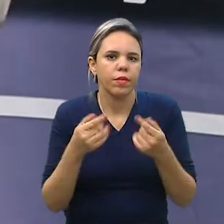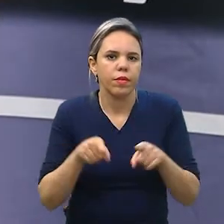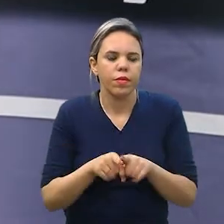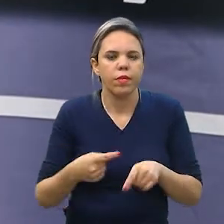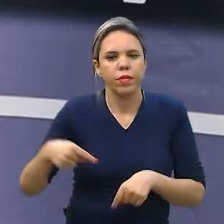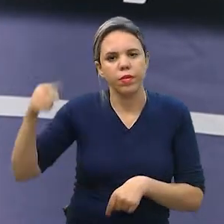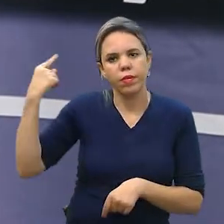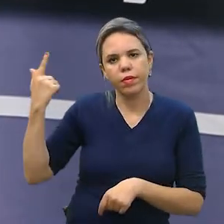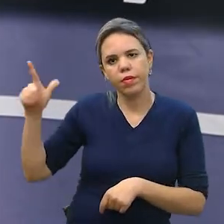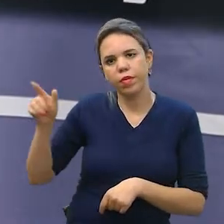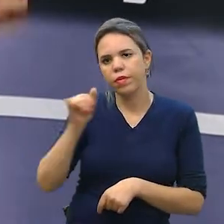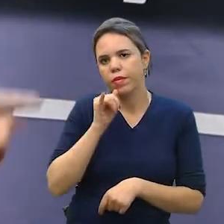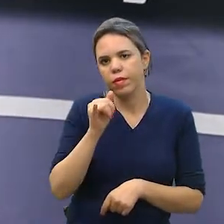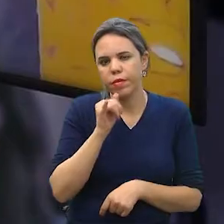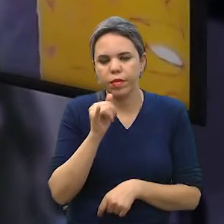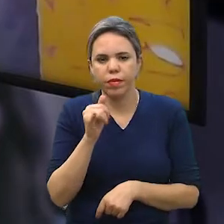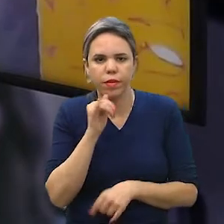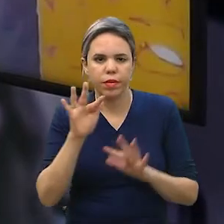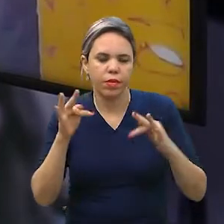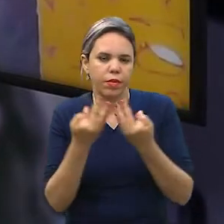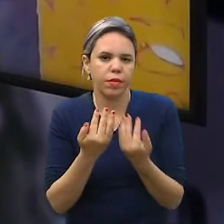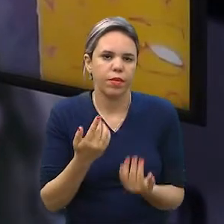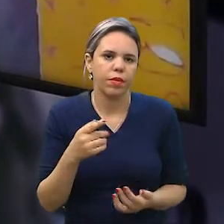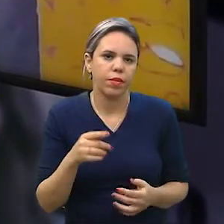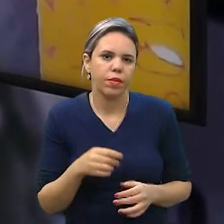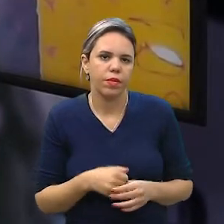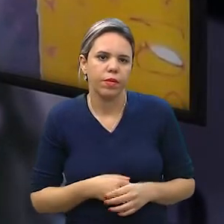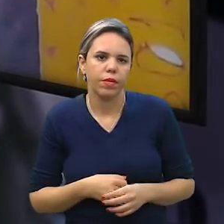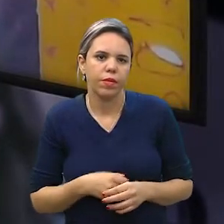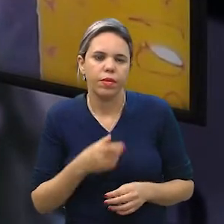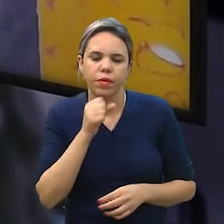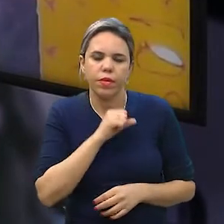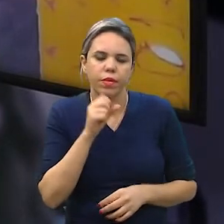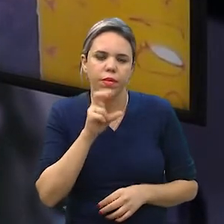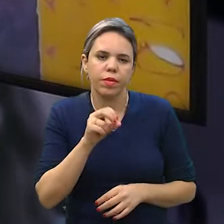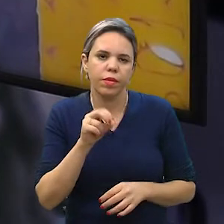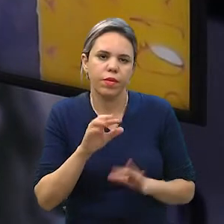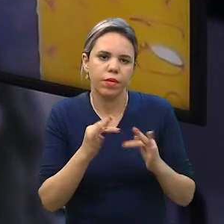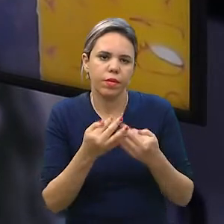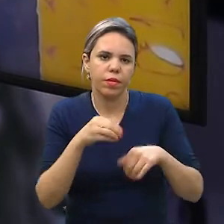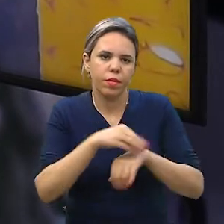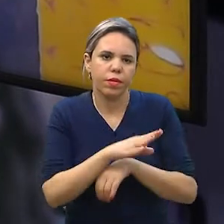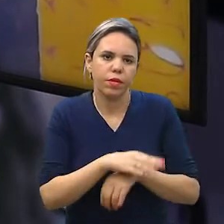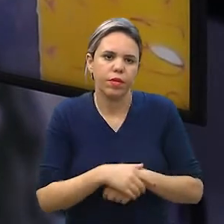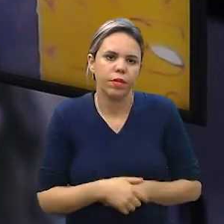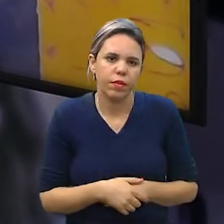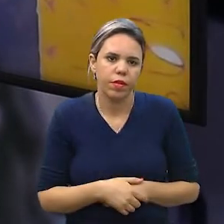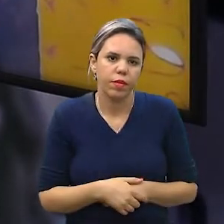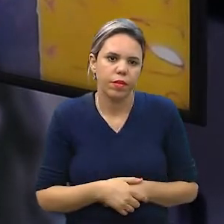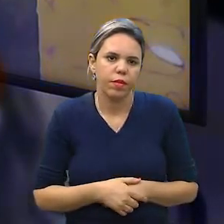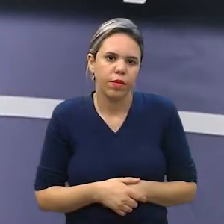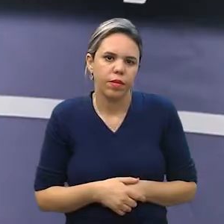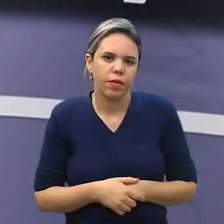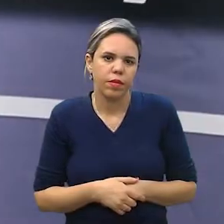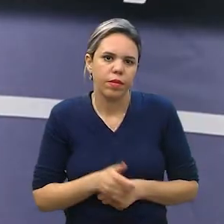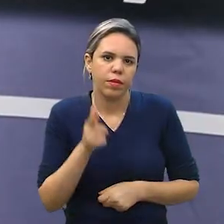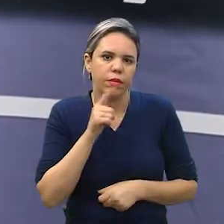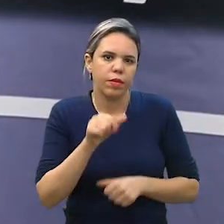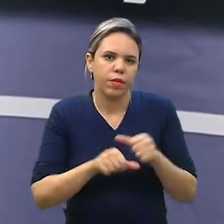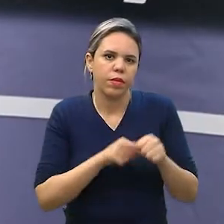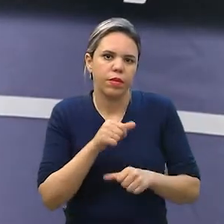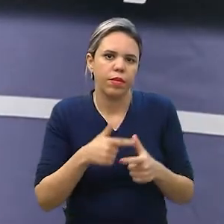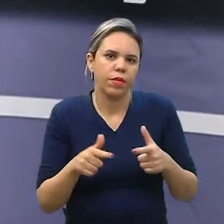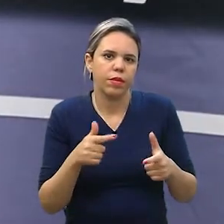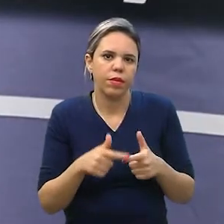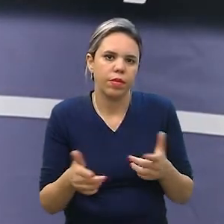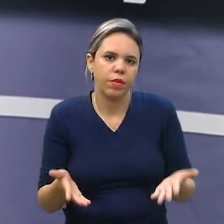também veio de outros exemplos dos pais dessas famílias, dos avós dessas famílias, né? Então, você conseguir quebrar um pouquinho